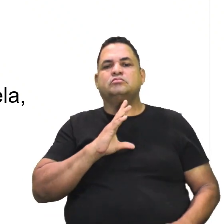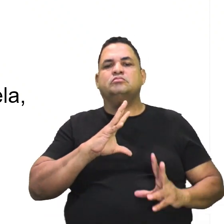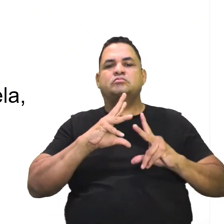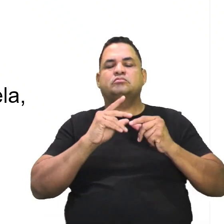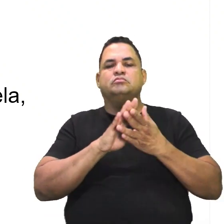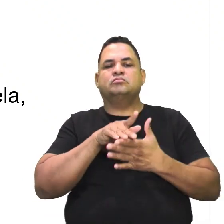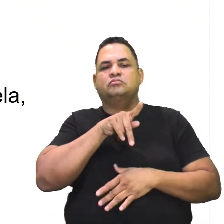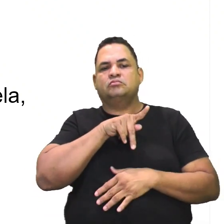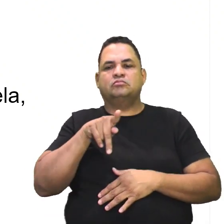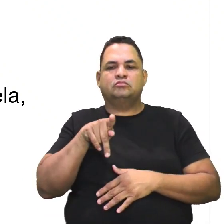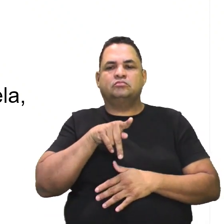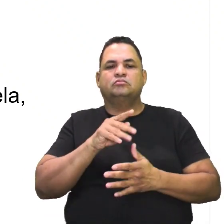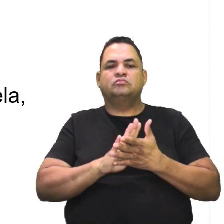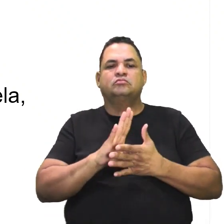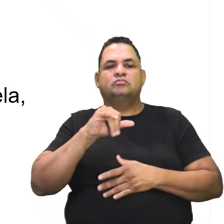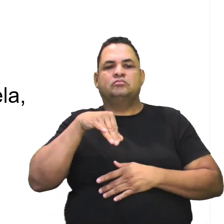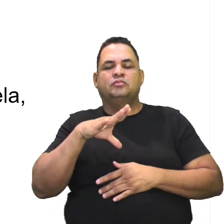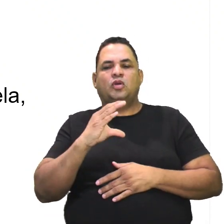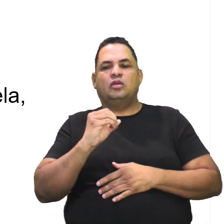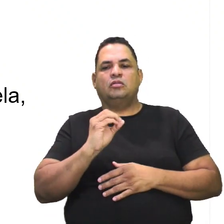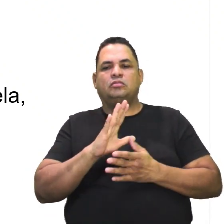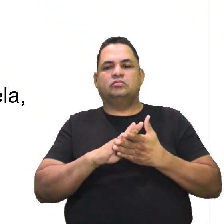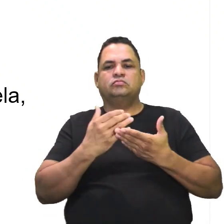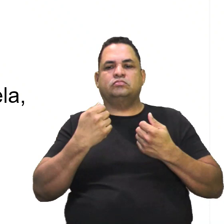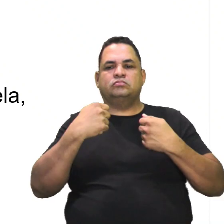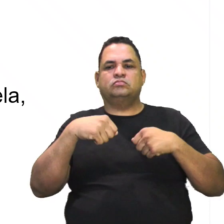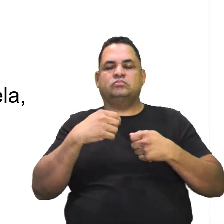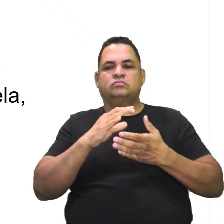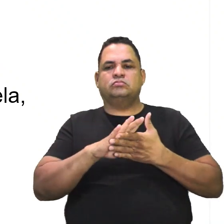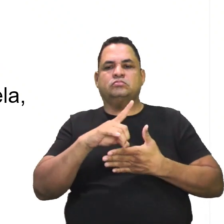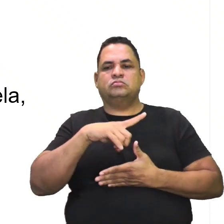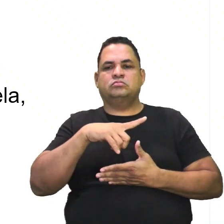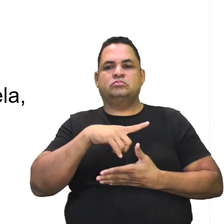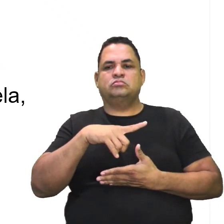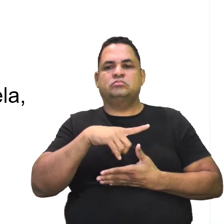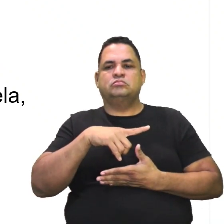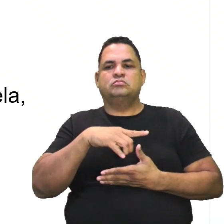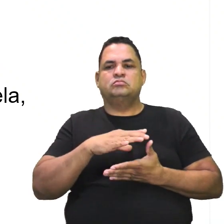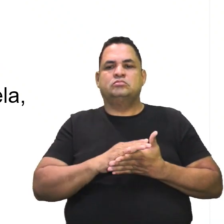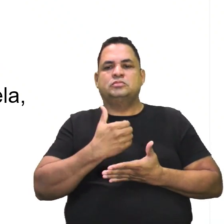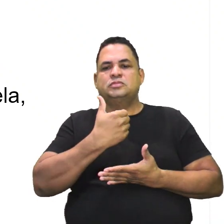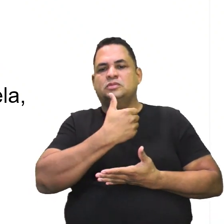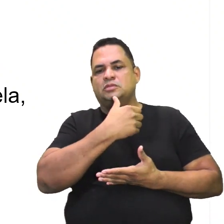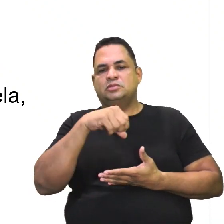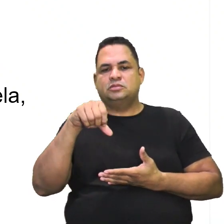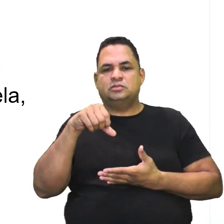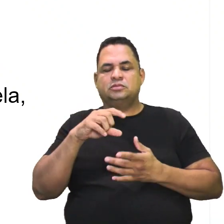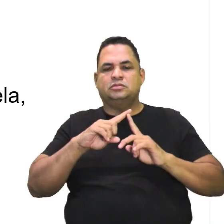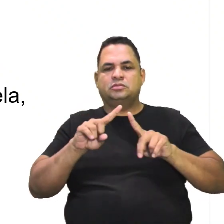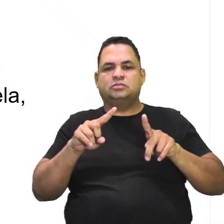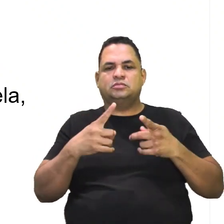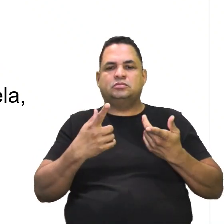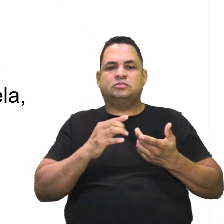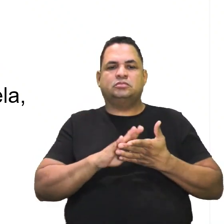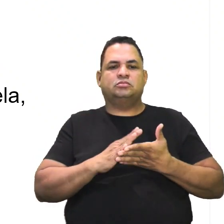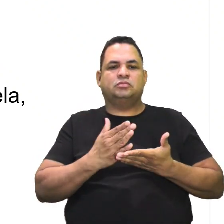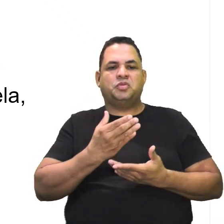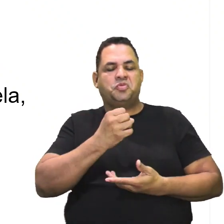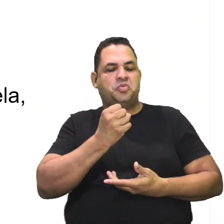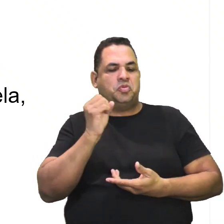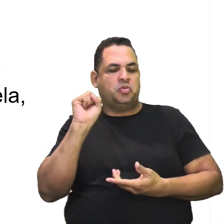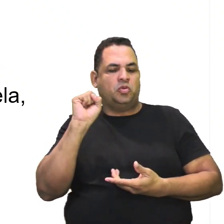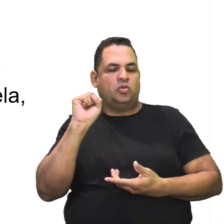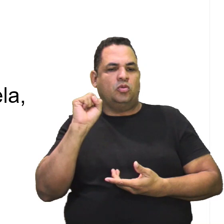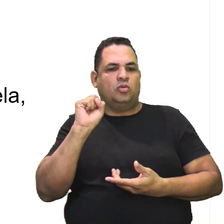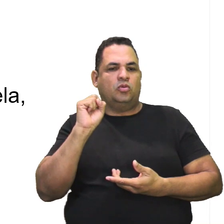provas foi o nosso amigo Marco. Verdade. O Paulo tirou até um notão, né? 19, mas também em contrapartida. Tirou 8 em matemática. Em matemática